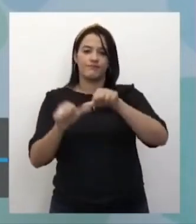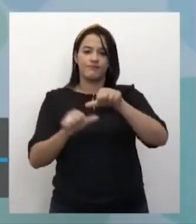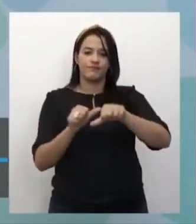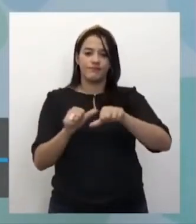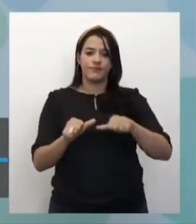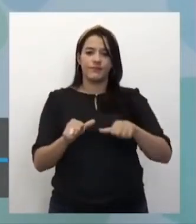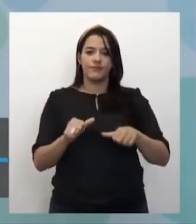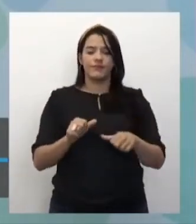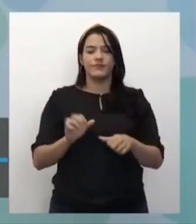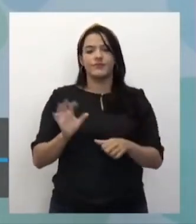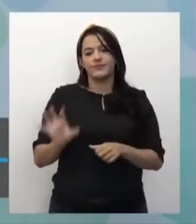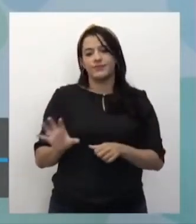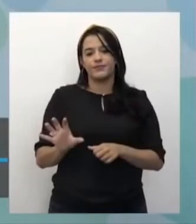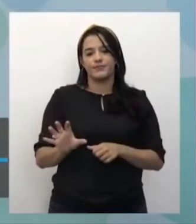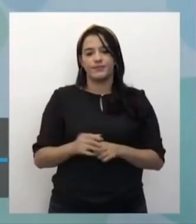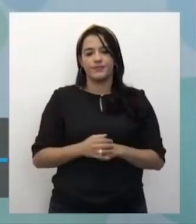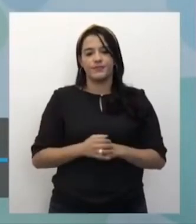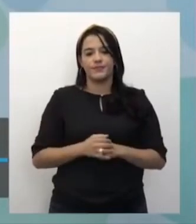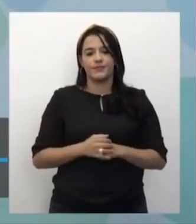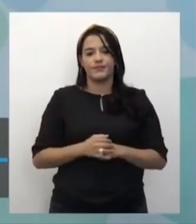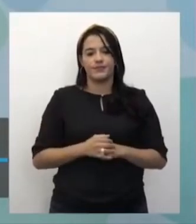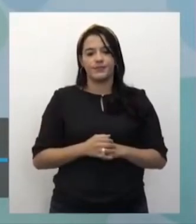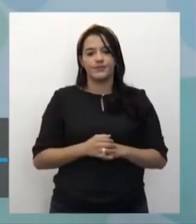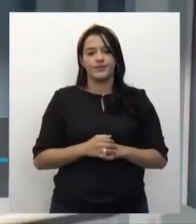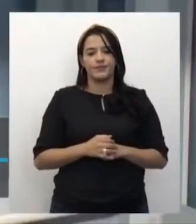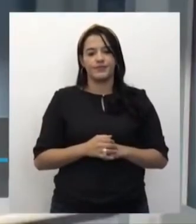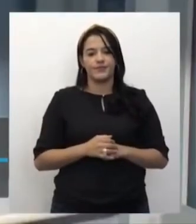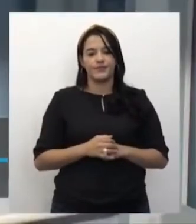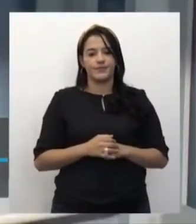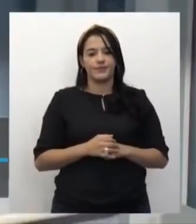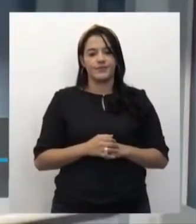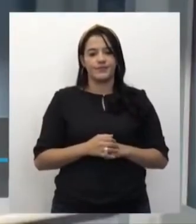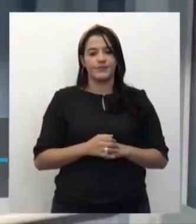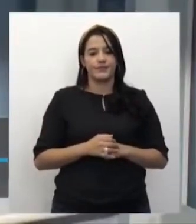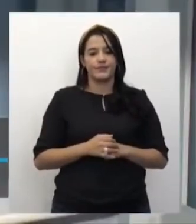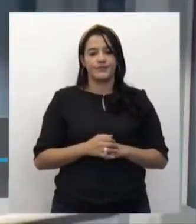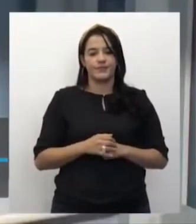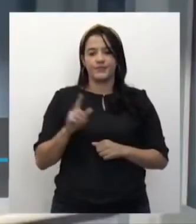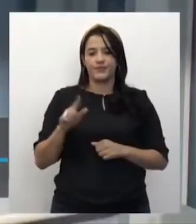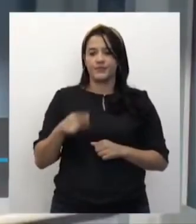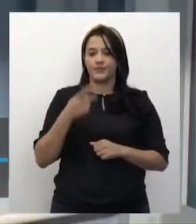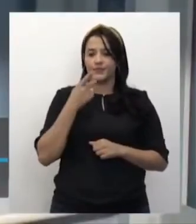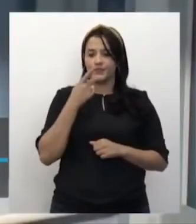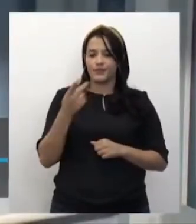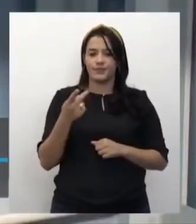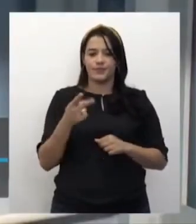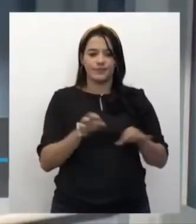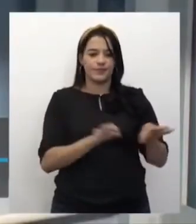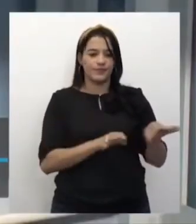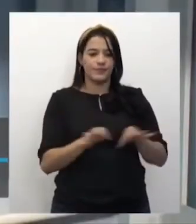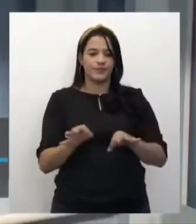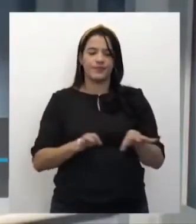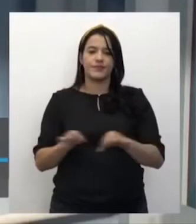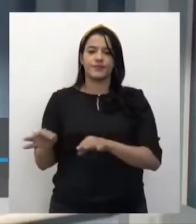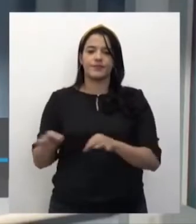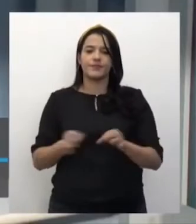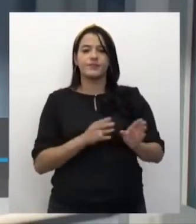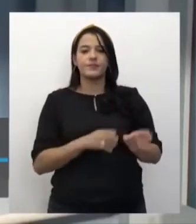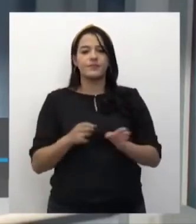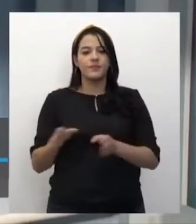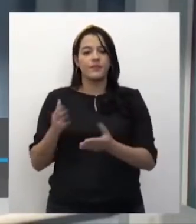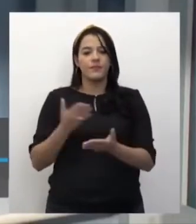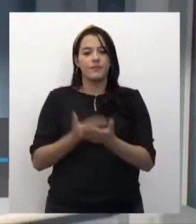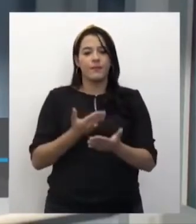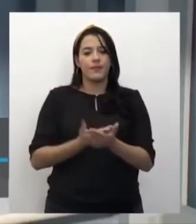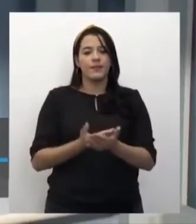Acho que não é algo específico do surf, assim, em si. Sim, legal esse comentário dele, quando eu estava montando uma aula, é uma dessas aí. Eu mandei